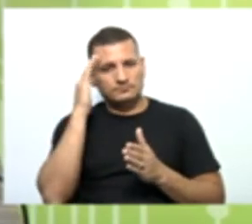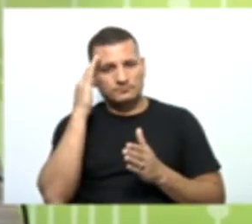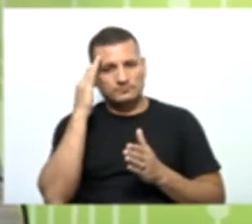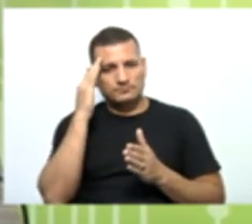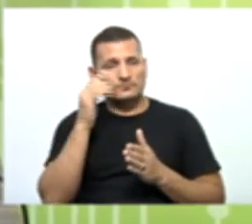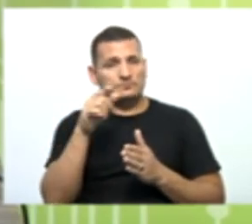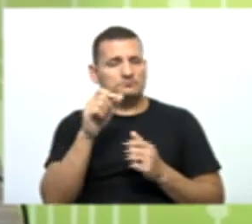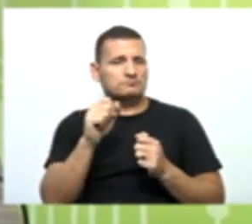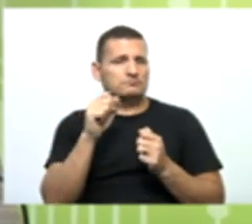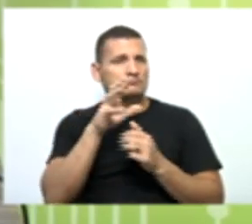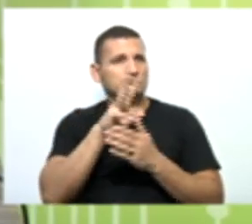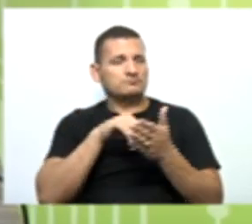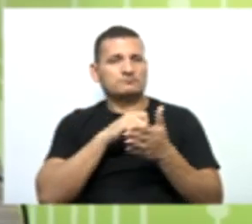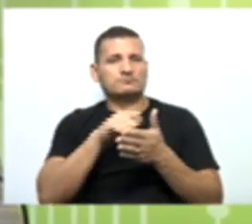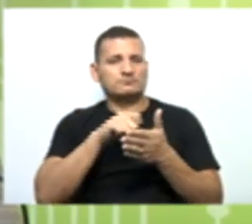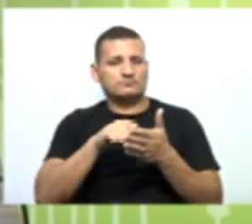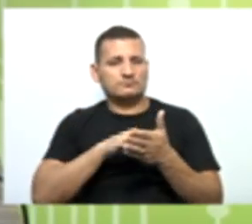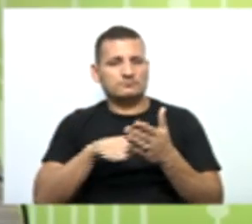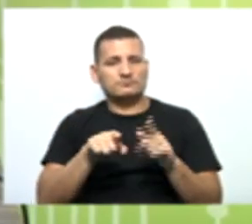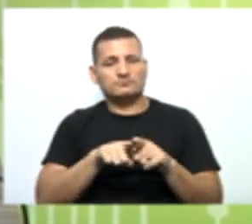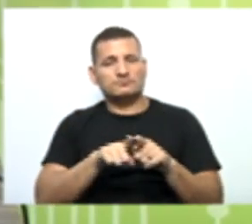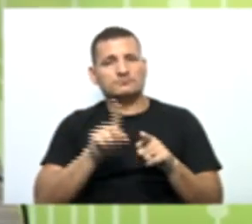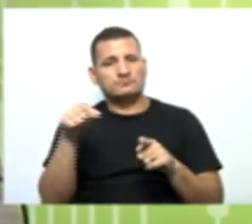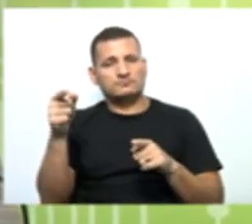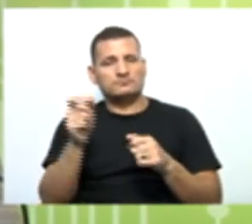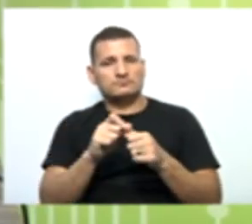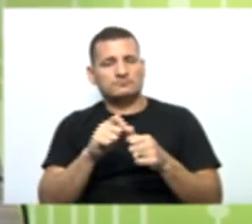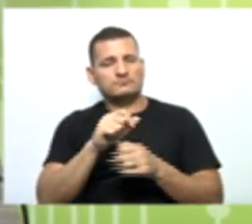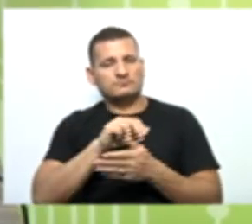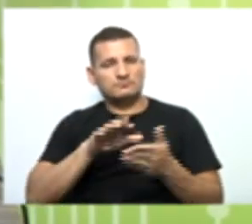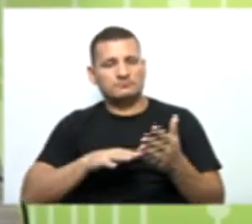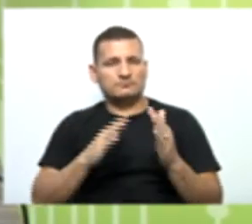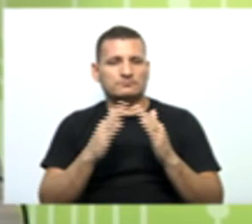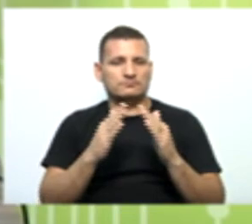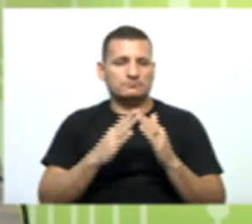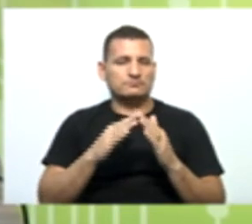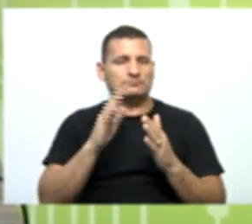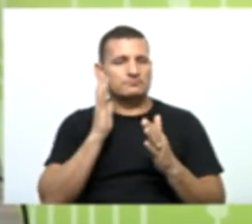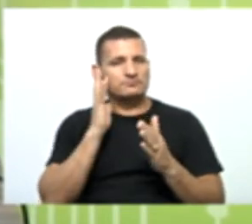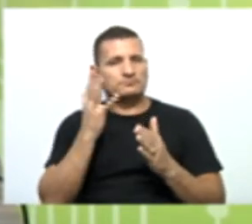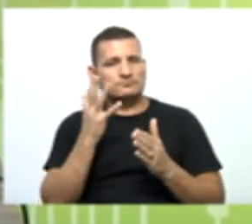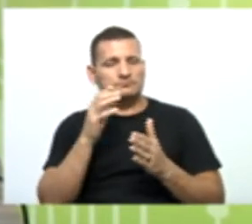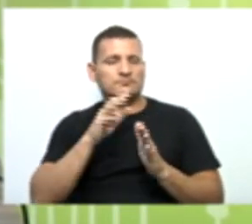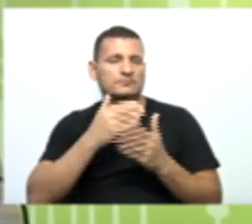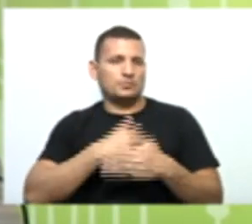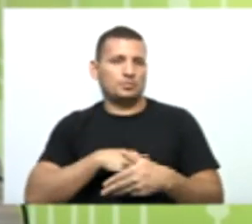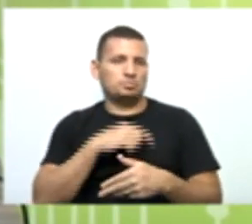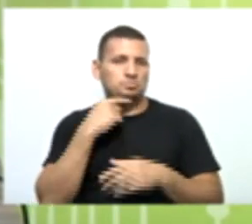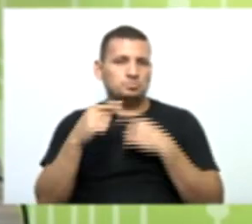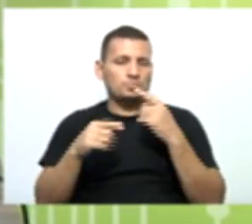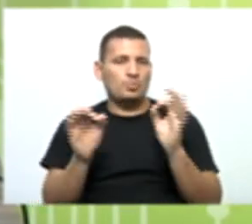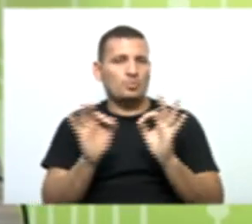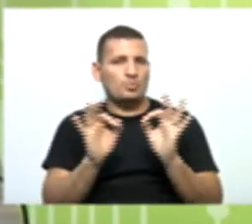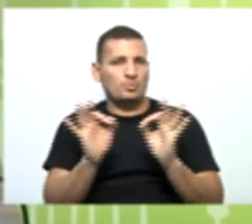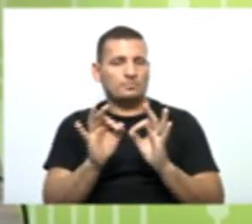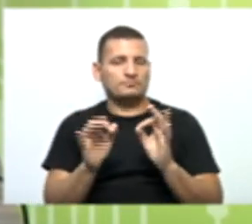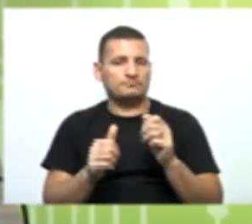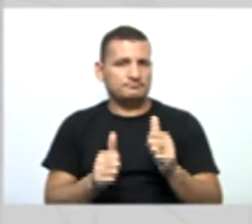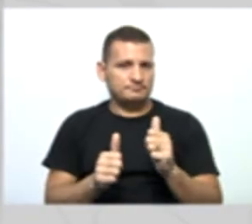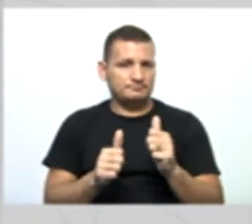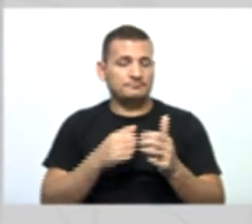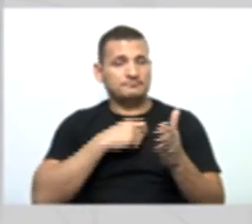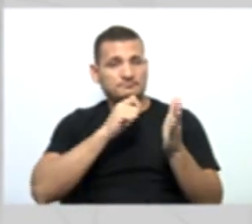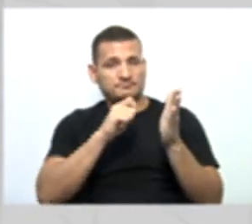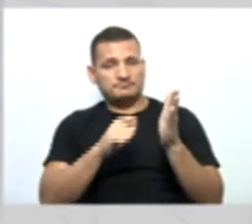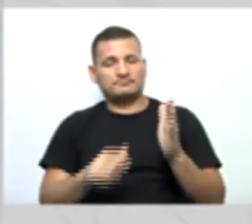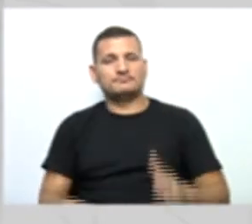espero que você anote aí também para na hora de fazer as atividades de percurso, para na hora de resolver a prova, não surgir dúvida nenhuma. Beleza? Vou anotar